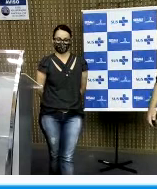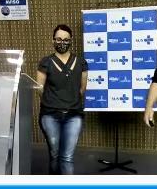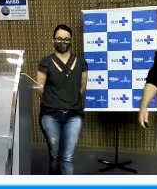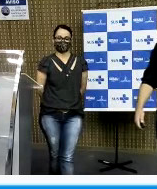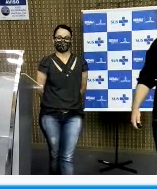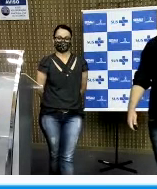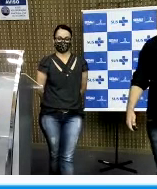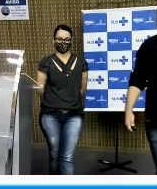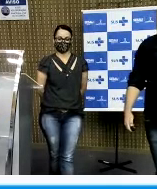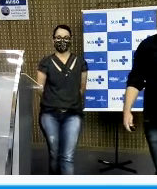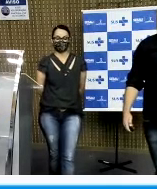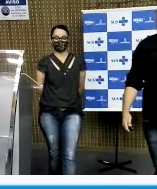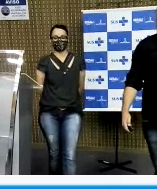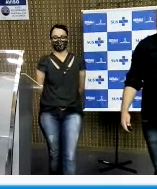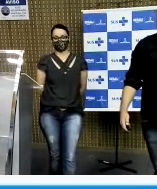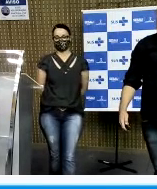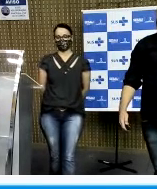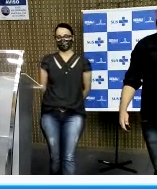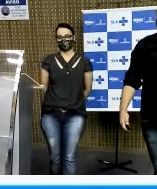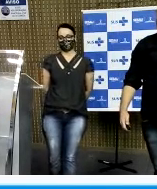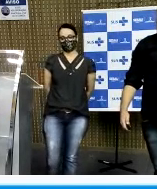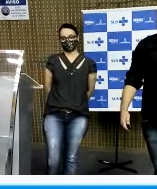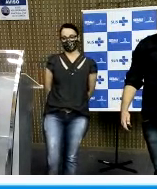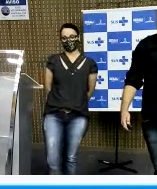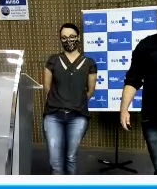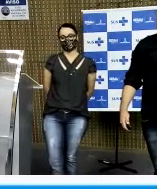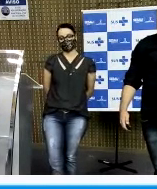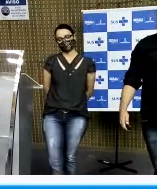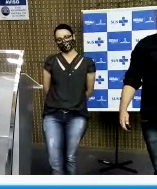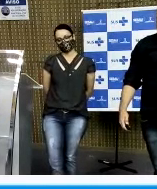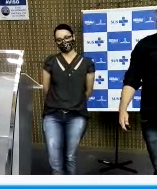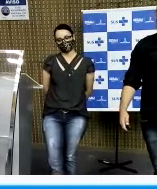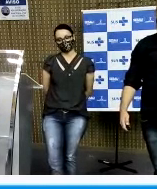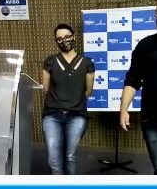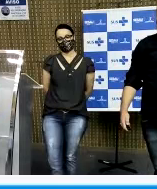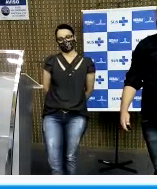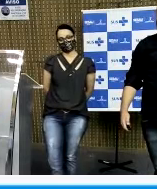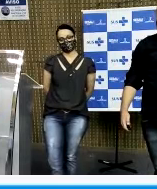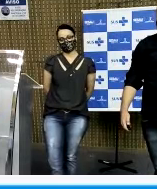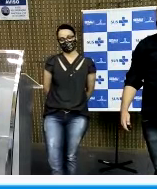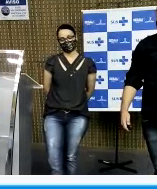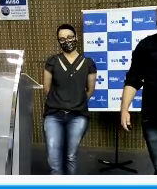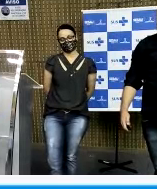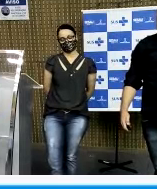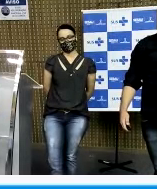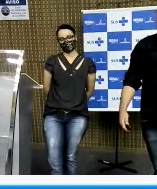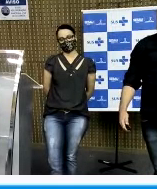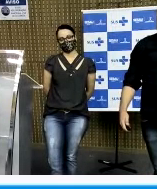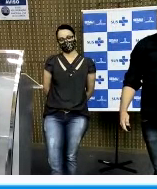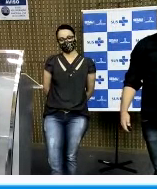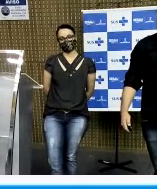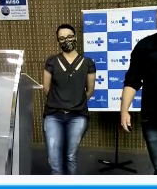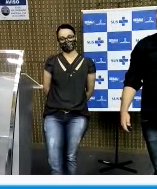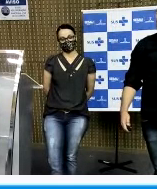100, sob supervisão da enfermeira Cleide, a área 101, sob minha supervisão, e a área